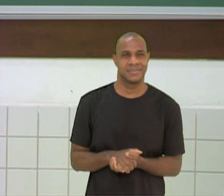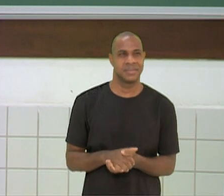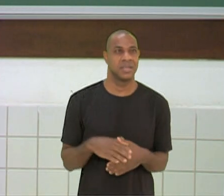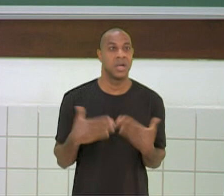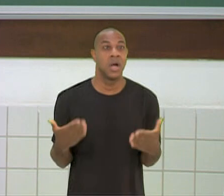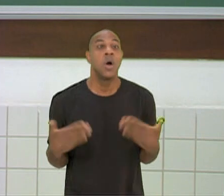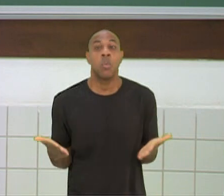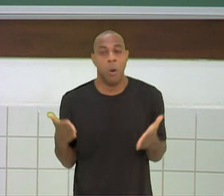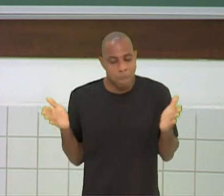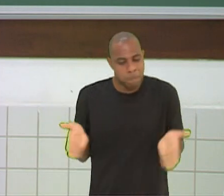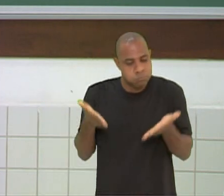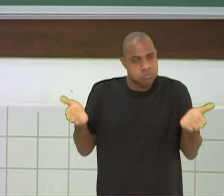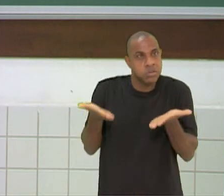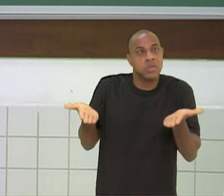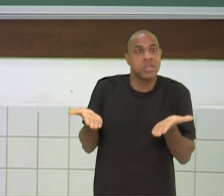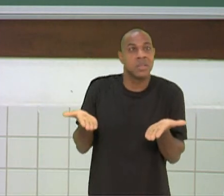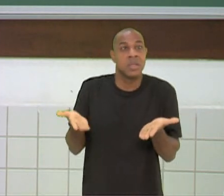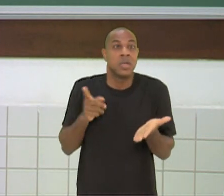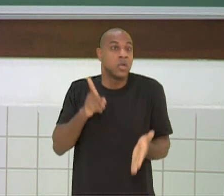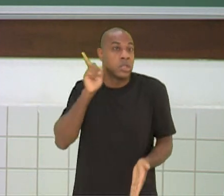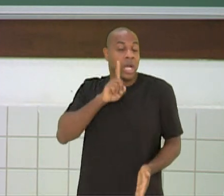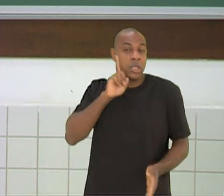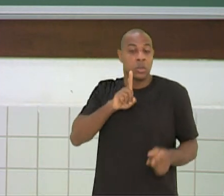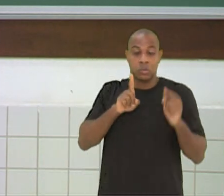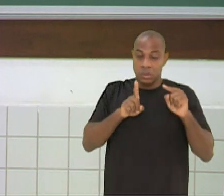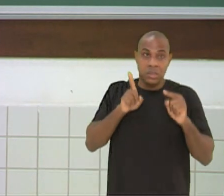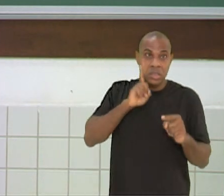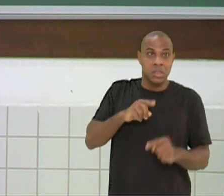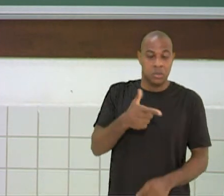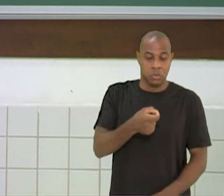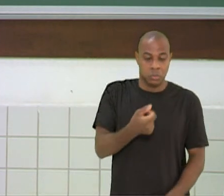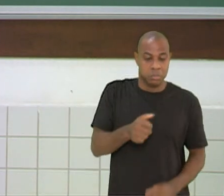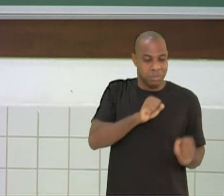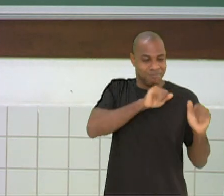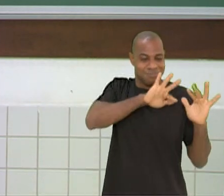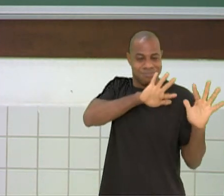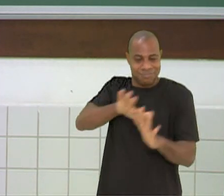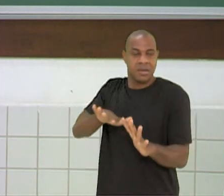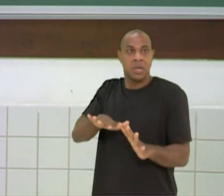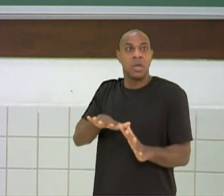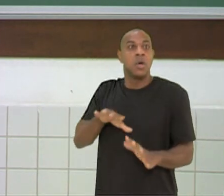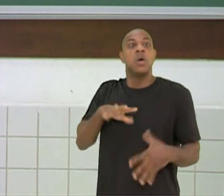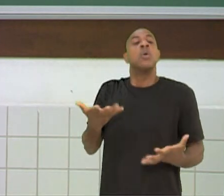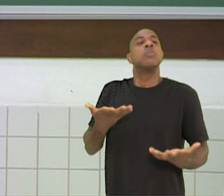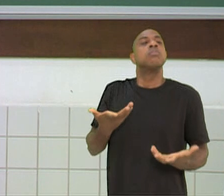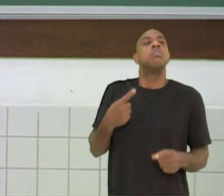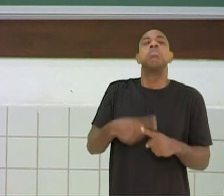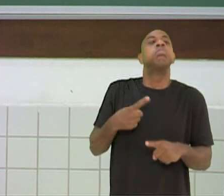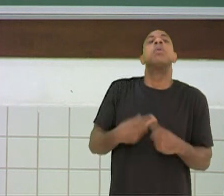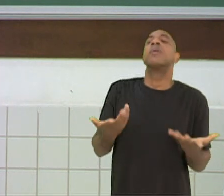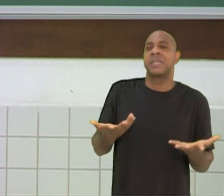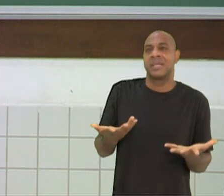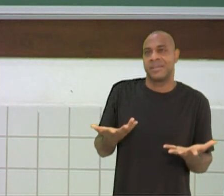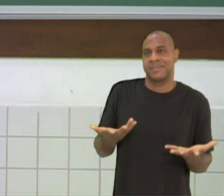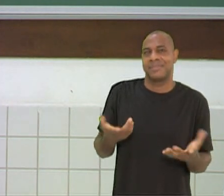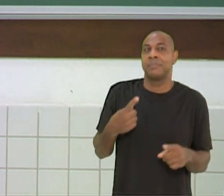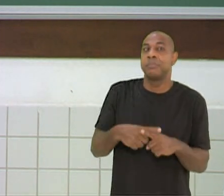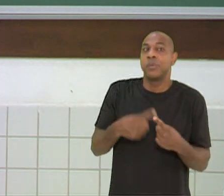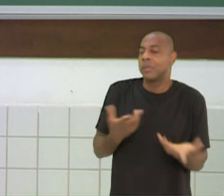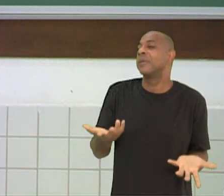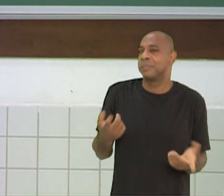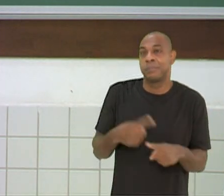Qual a motivação alegada pelos Estados Unidos em 2003 para invadir o Iraque, de que o Iraque possuía armas